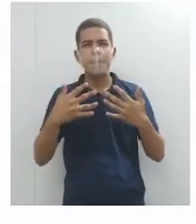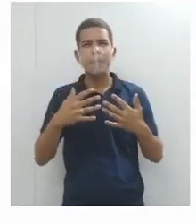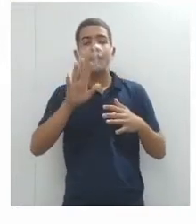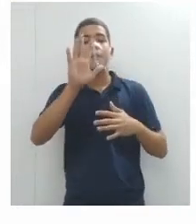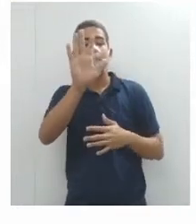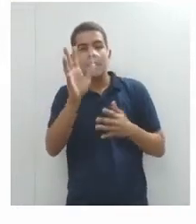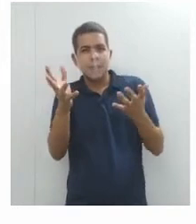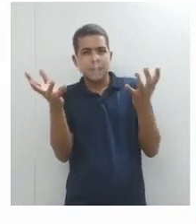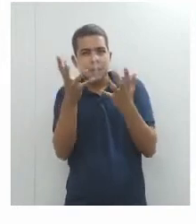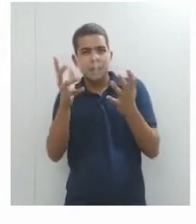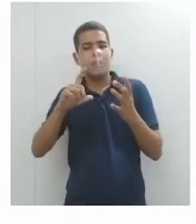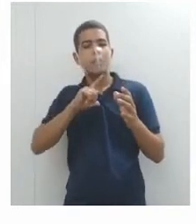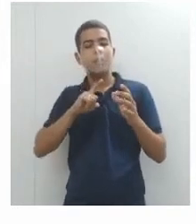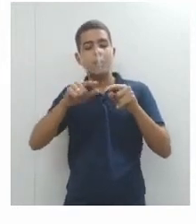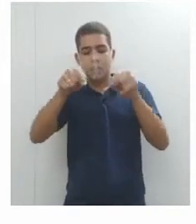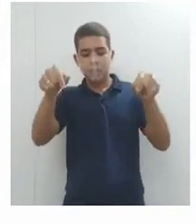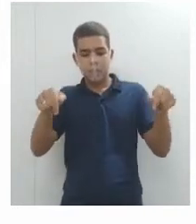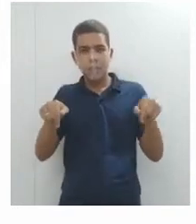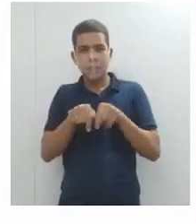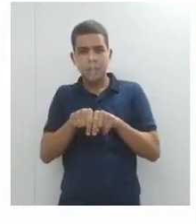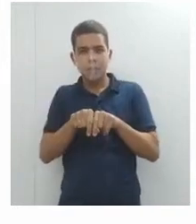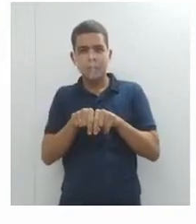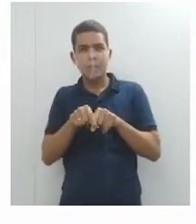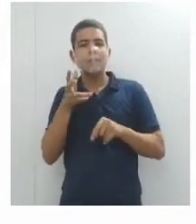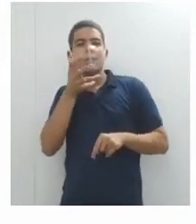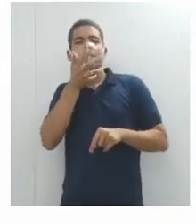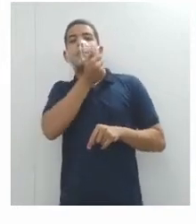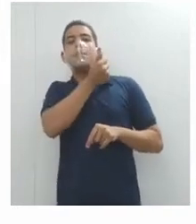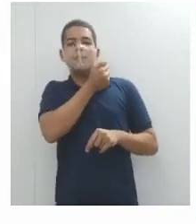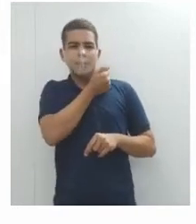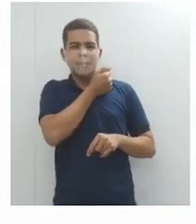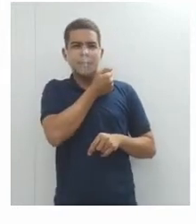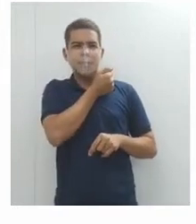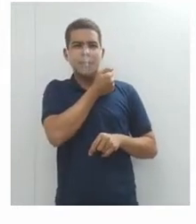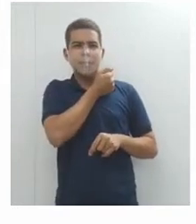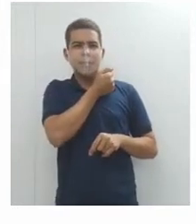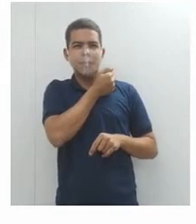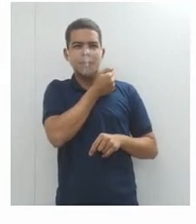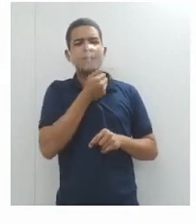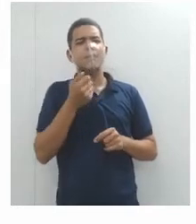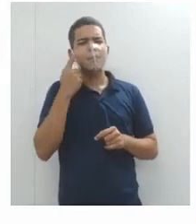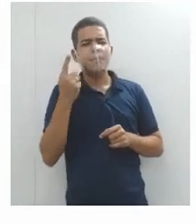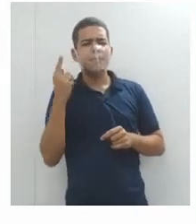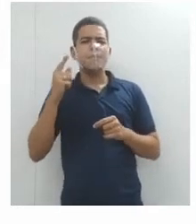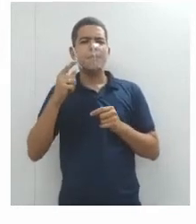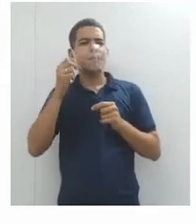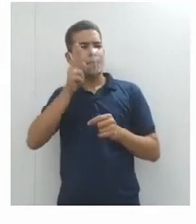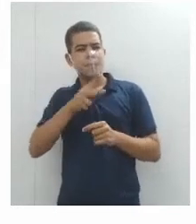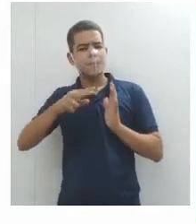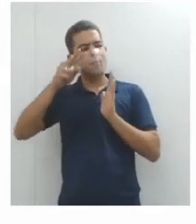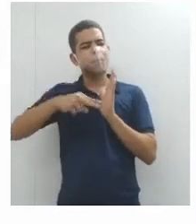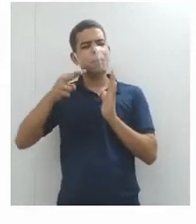agora já está no seu quarto são e salvo. Percebam que eu fiz essa leitura para que você